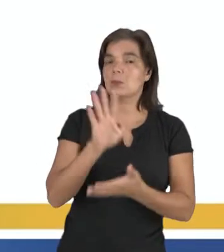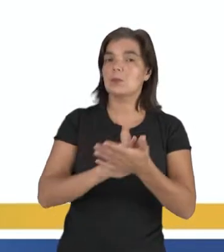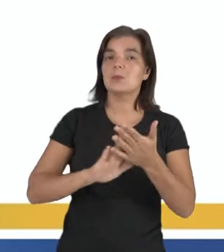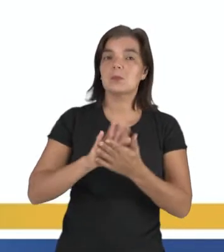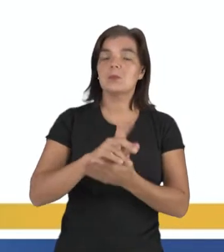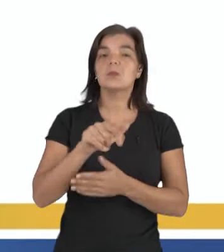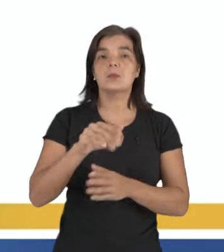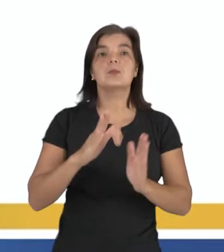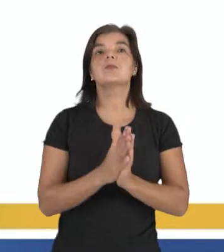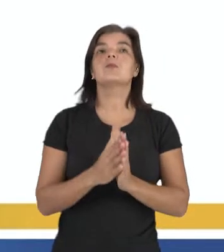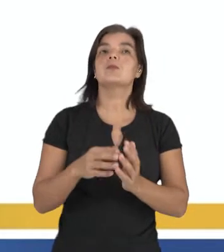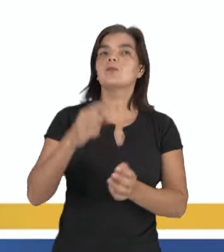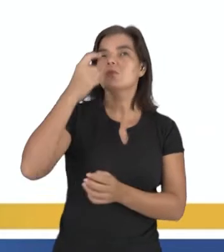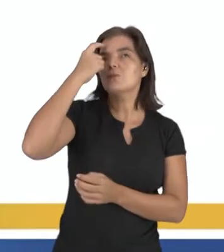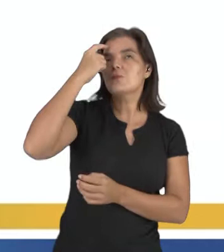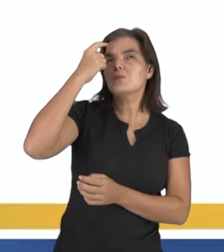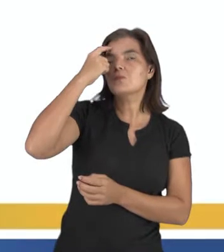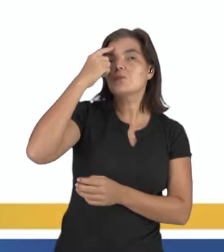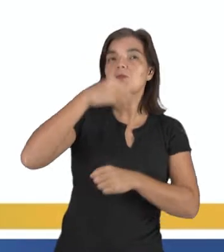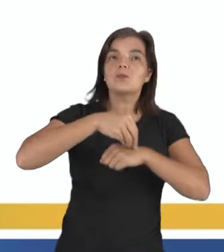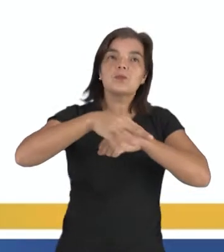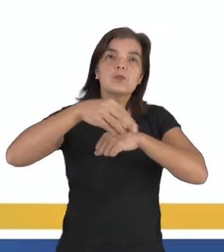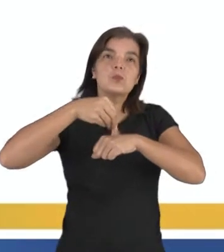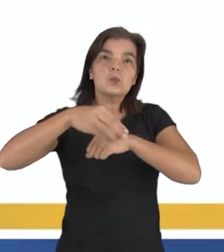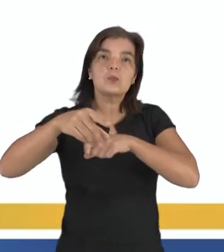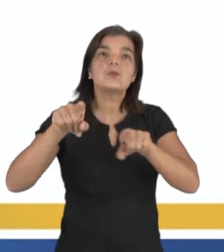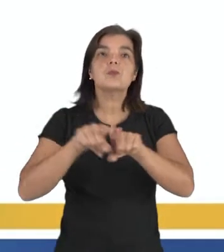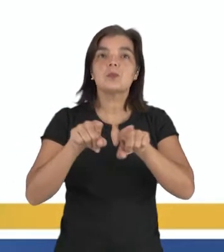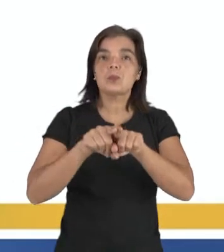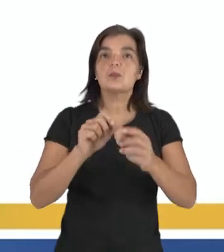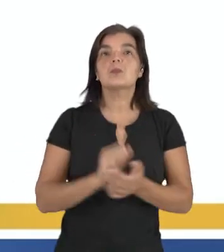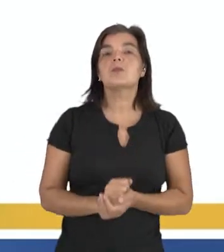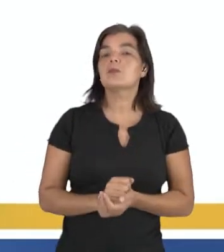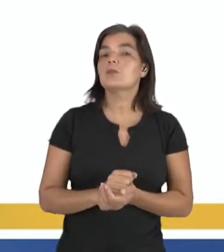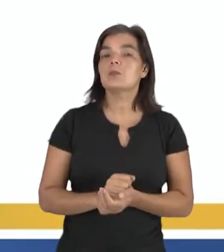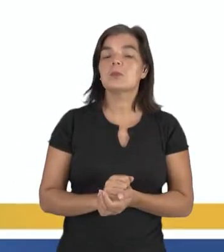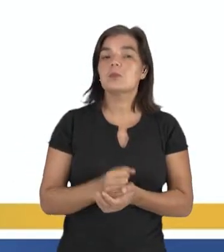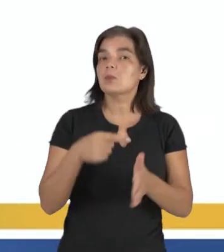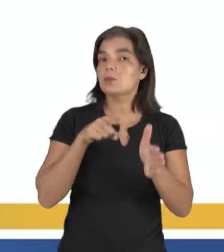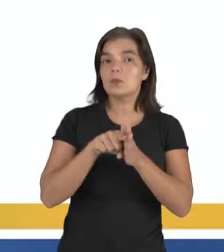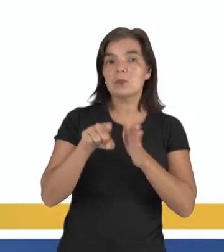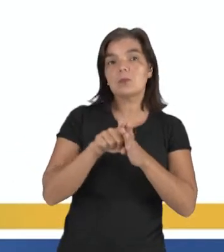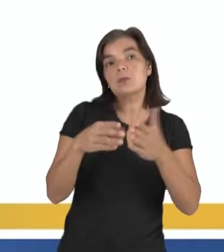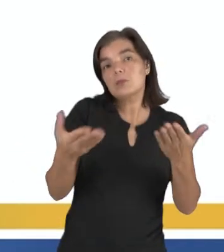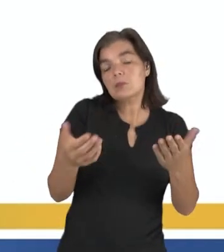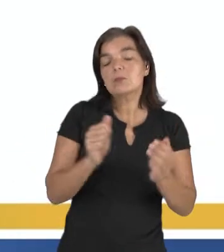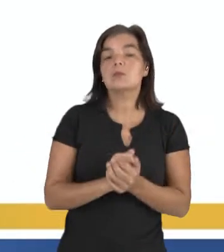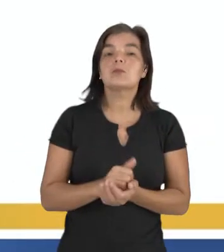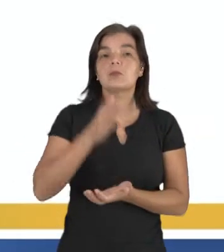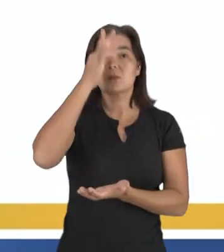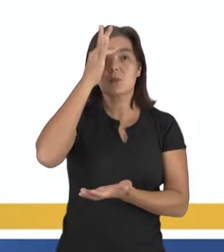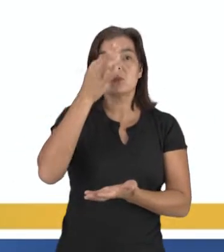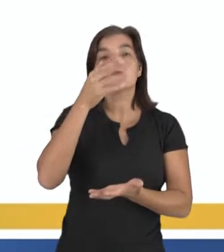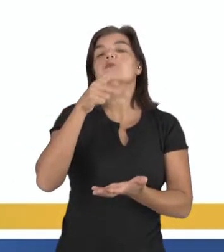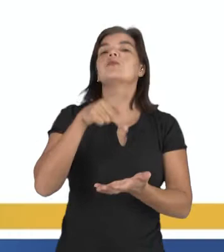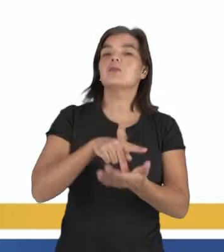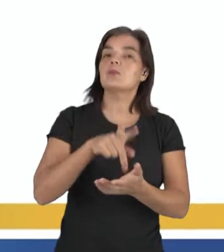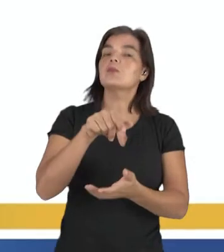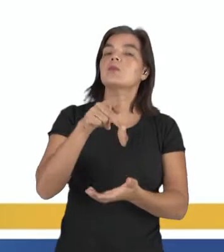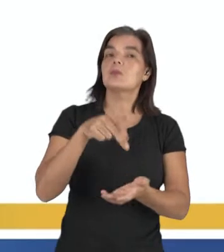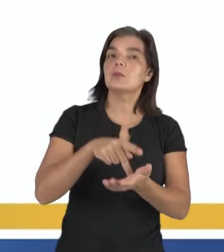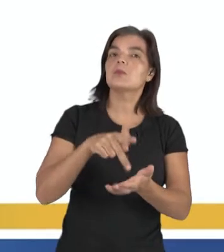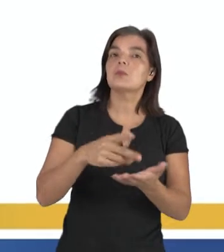É uma escola ou corrente de pensamento transmitida de modo impositivo e não admite contestação. Então, dogma é